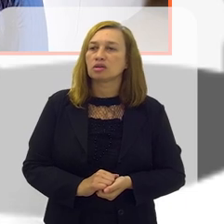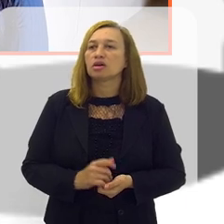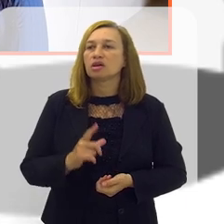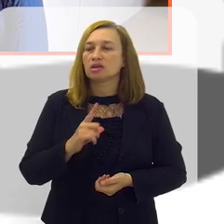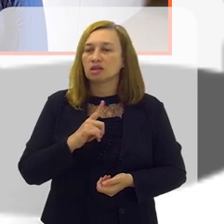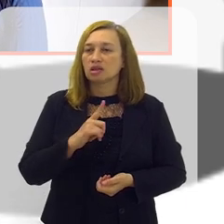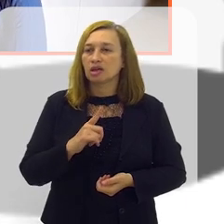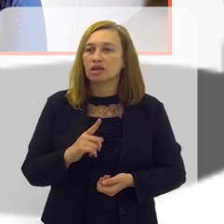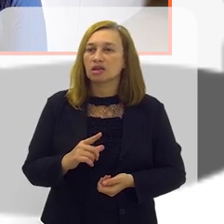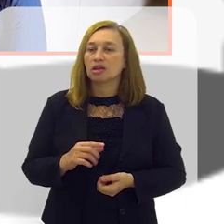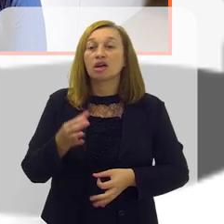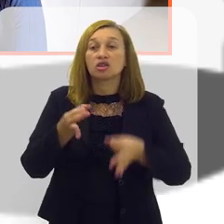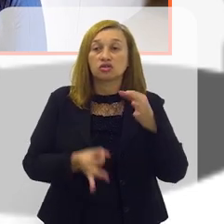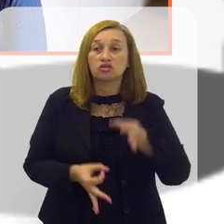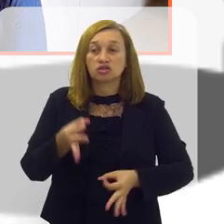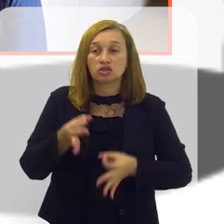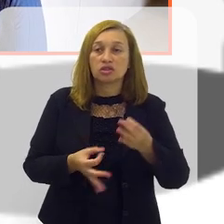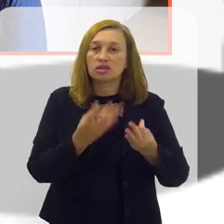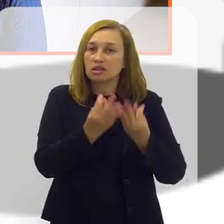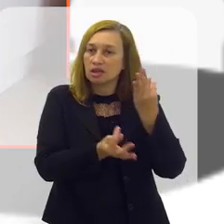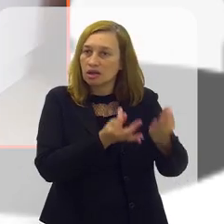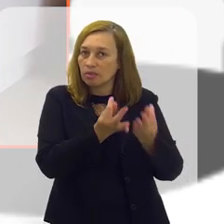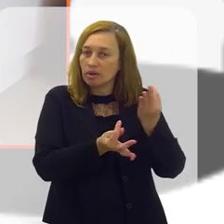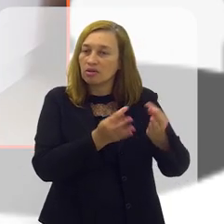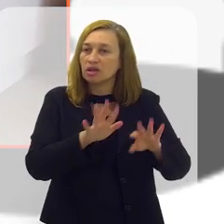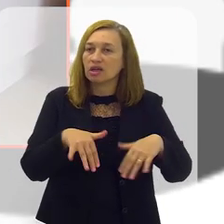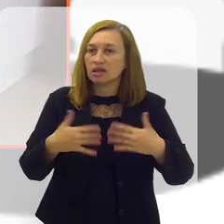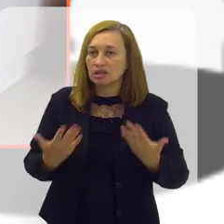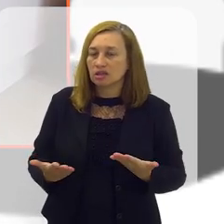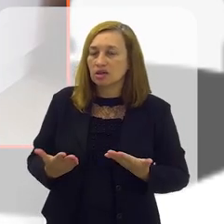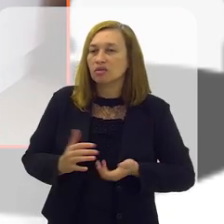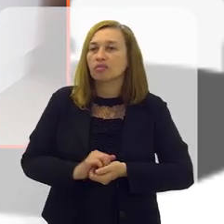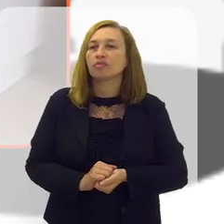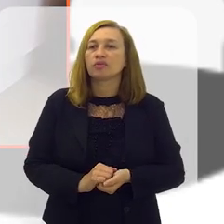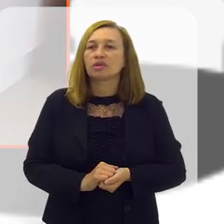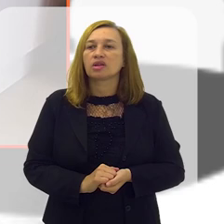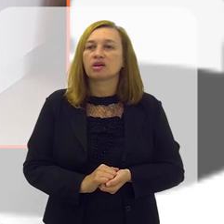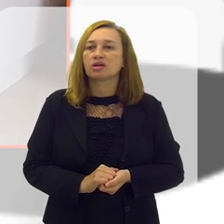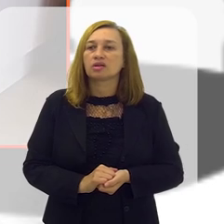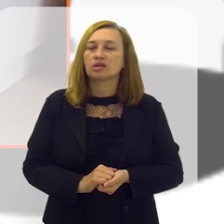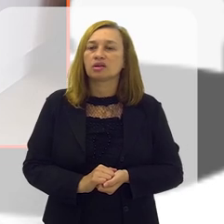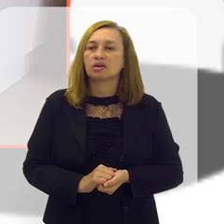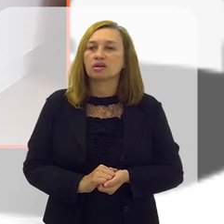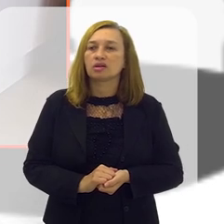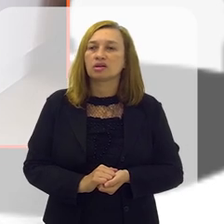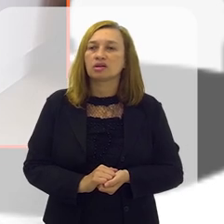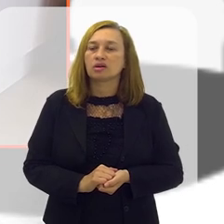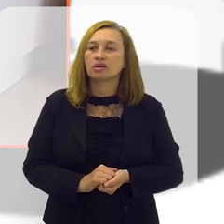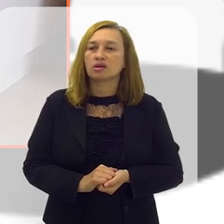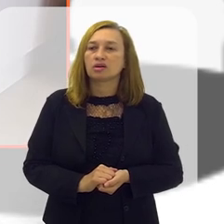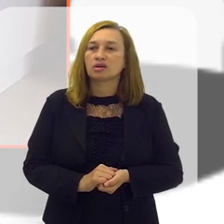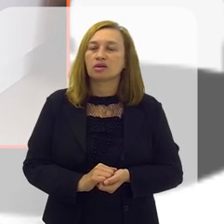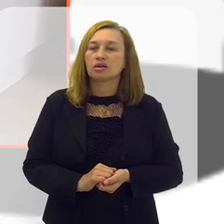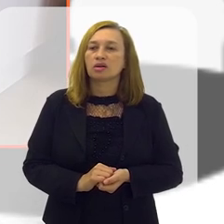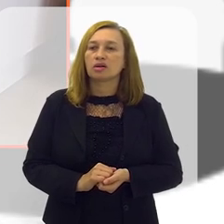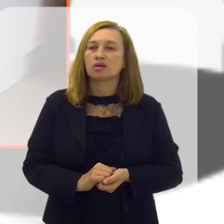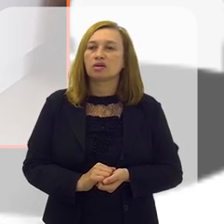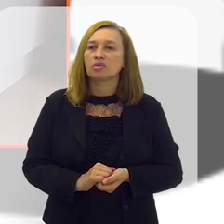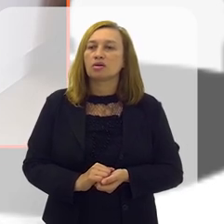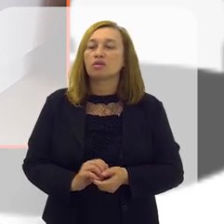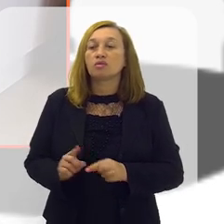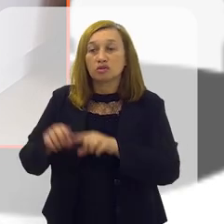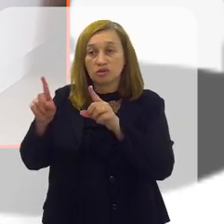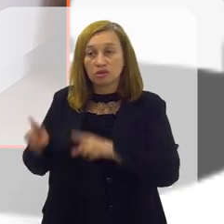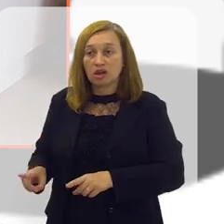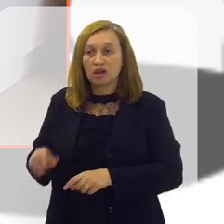correcionais. Hoje a gente tem a justiça terapêutica, né? Então, de alguma maneira, um membro